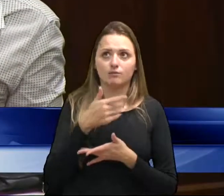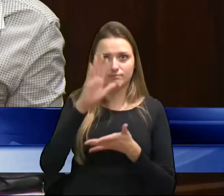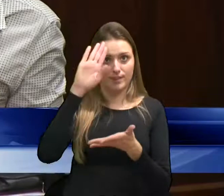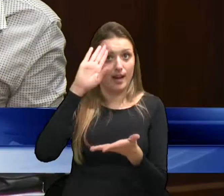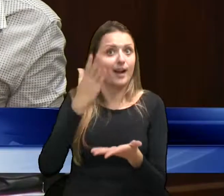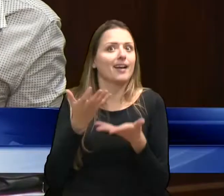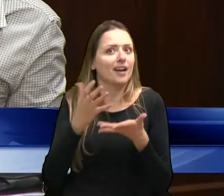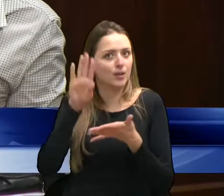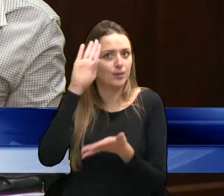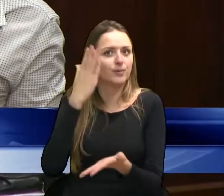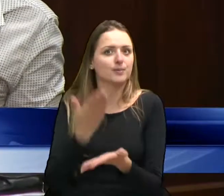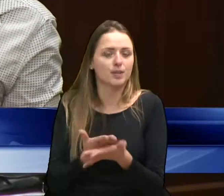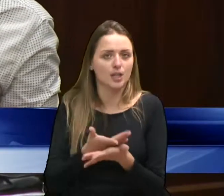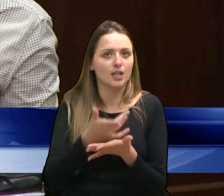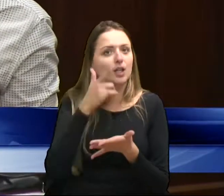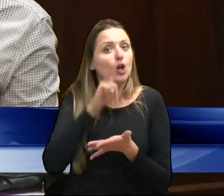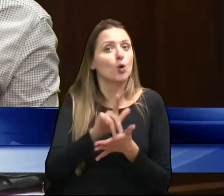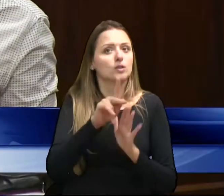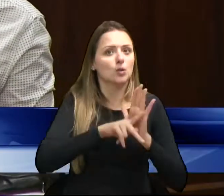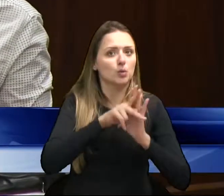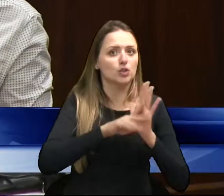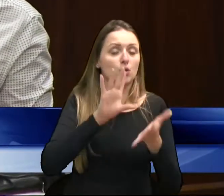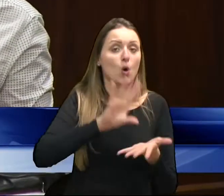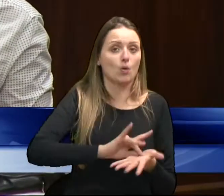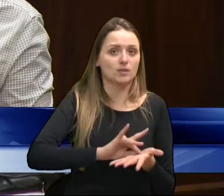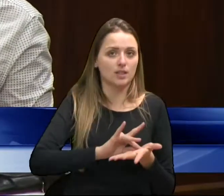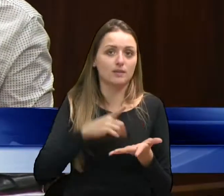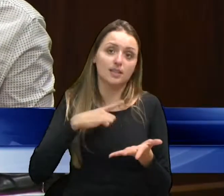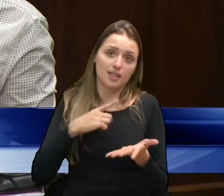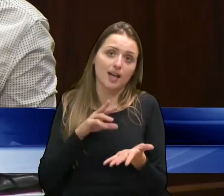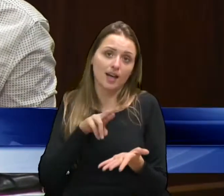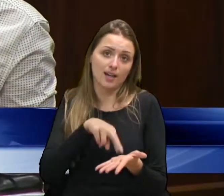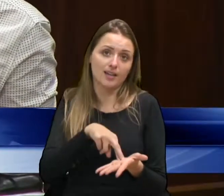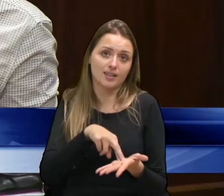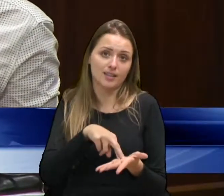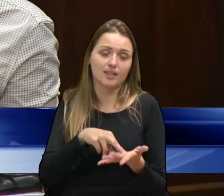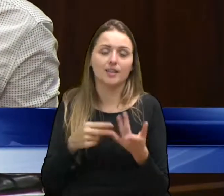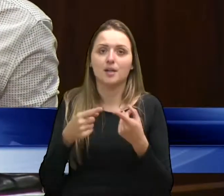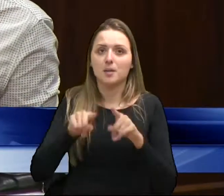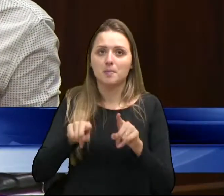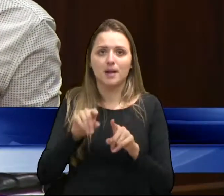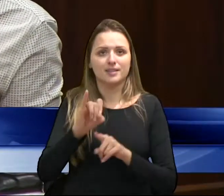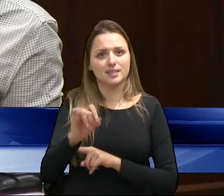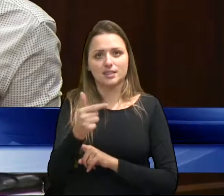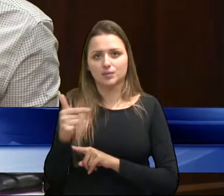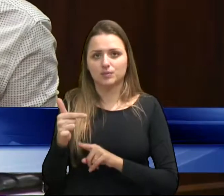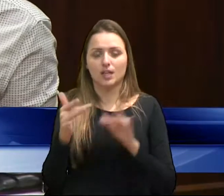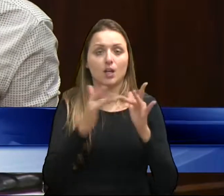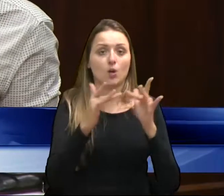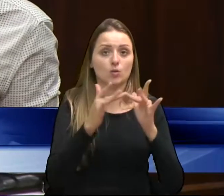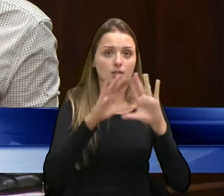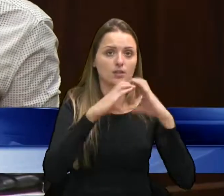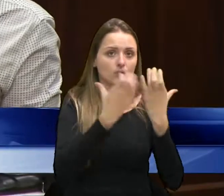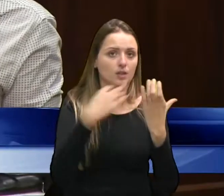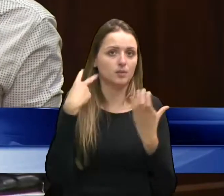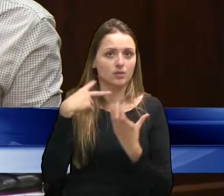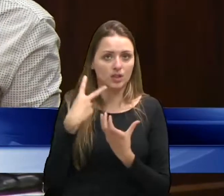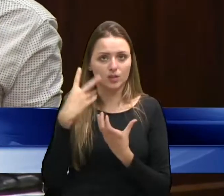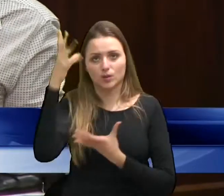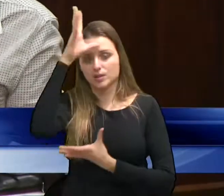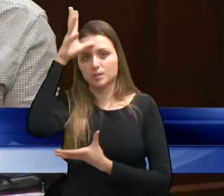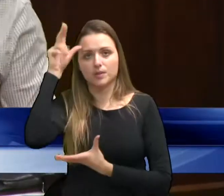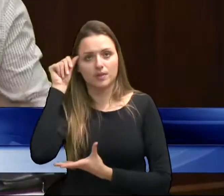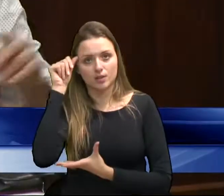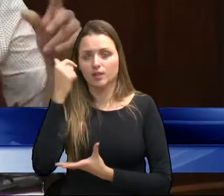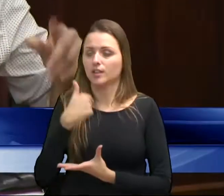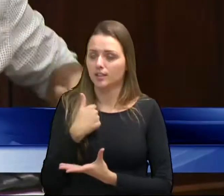vez do papel e se transforme em realidade. Mas sem o amplo diálogo entre a Câmara de Vereadores, população e Executivo,